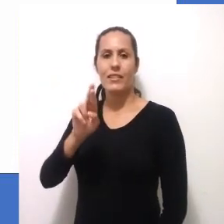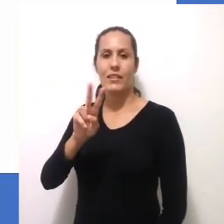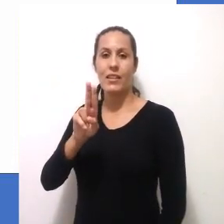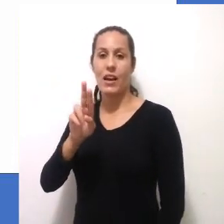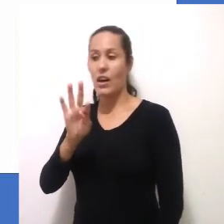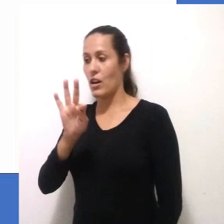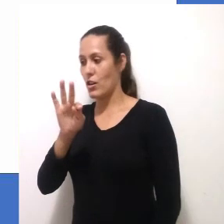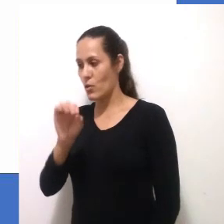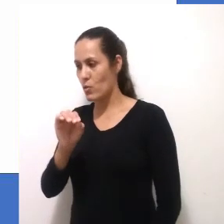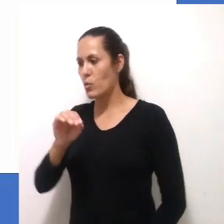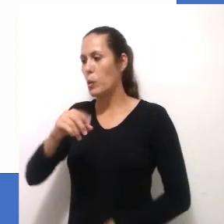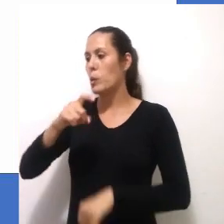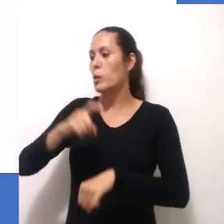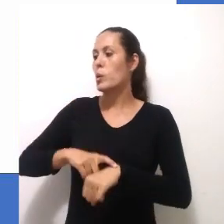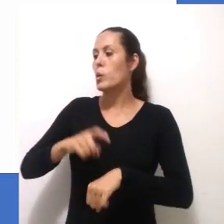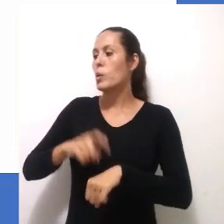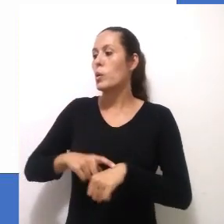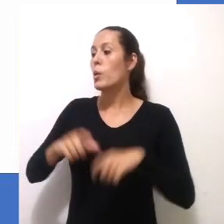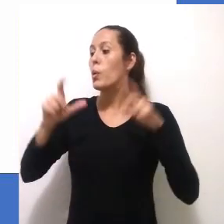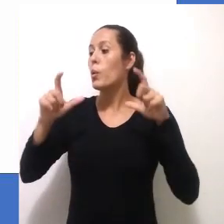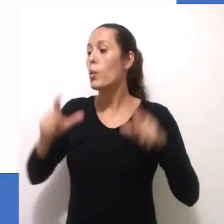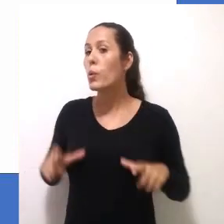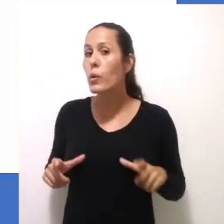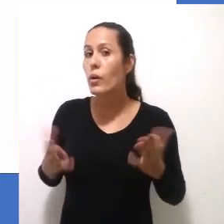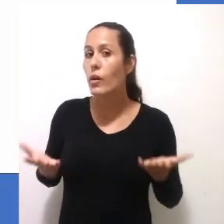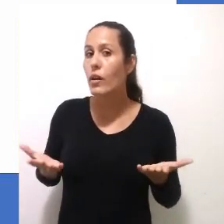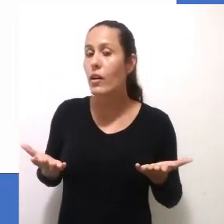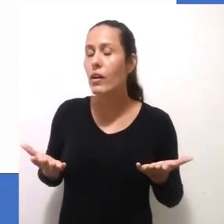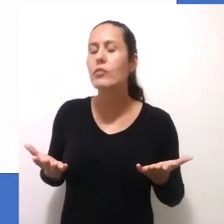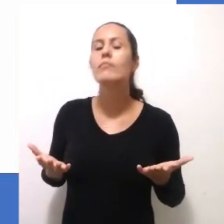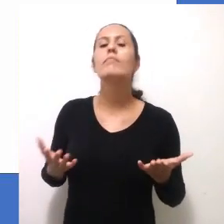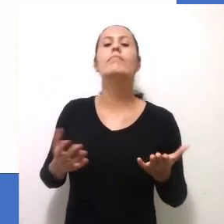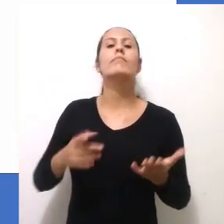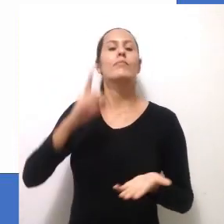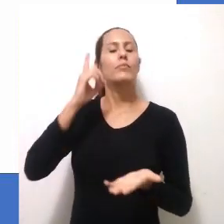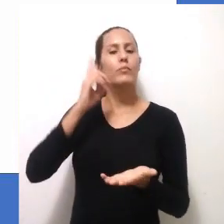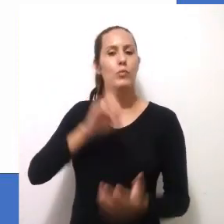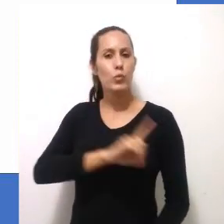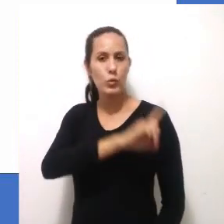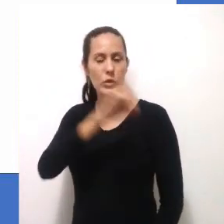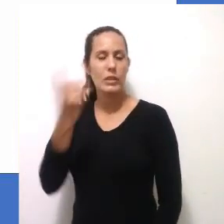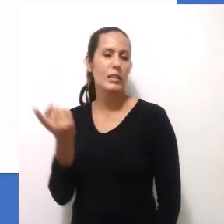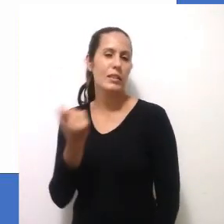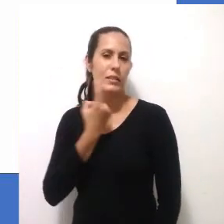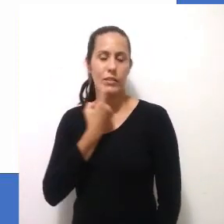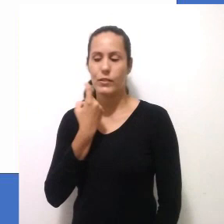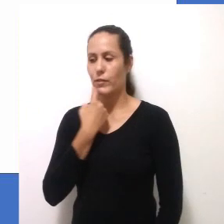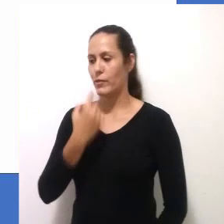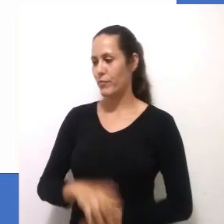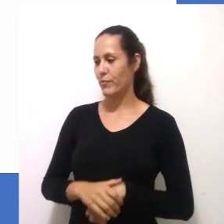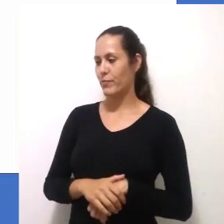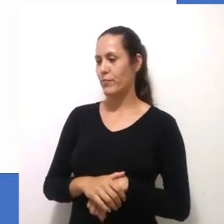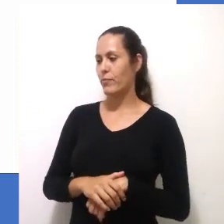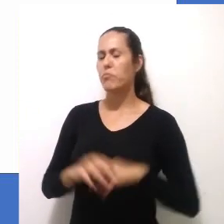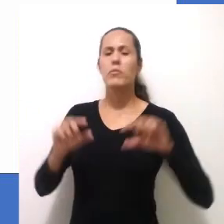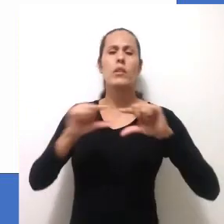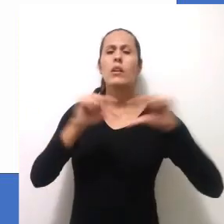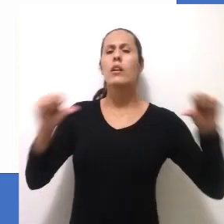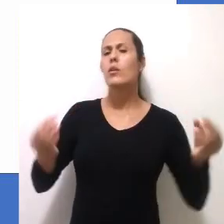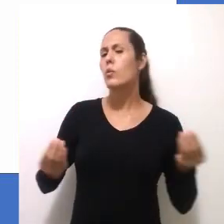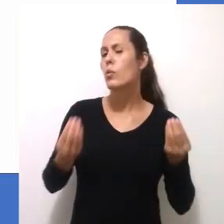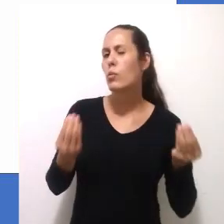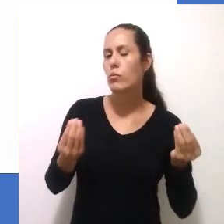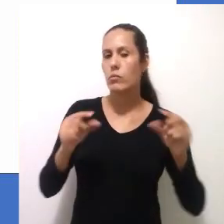localização do tempo na time expression on Friday, que vai ser na sexta-feira. Então, olha só como fica a